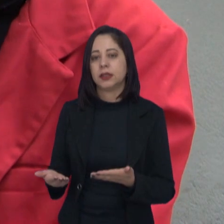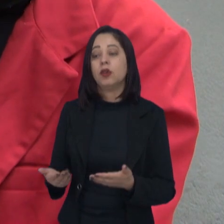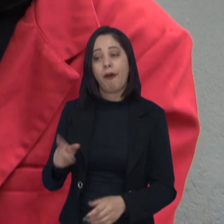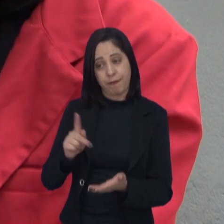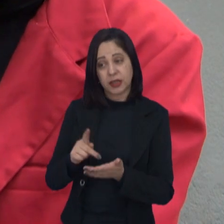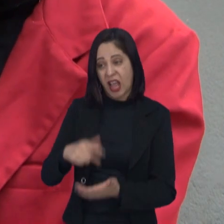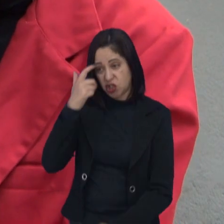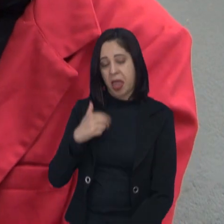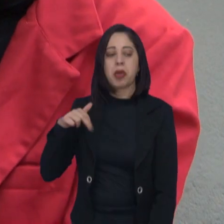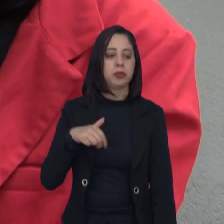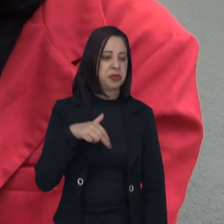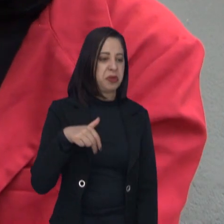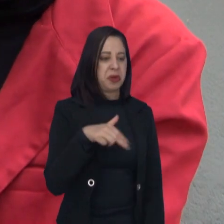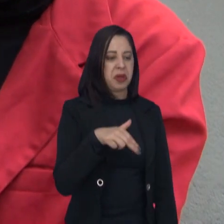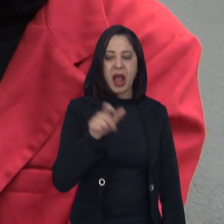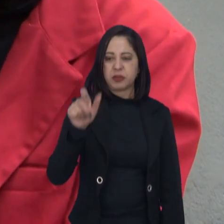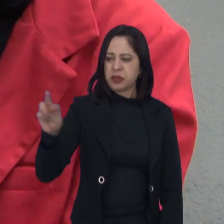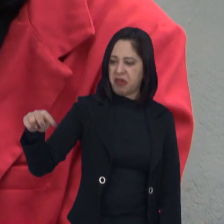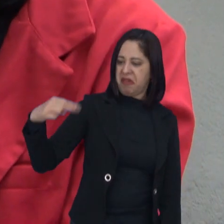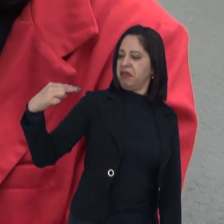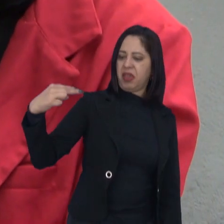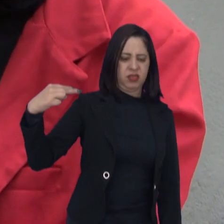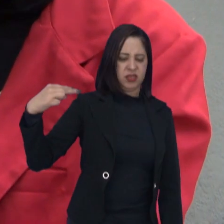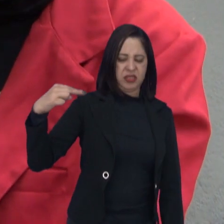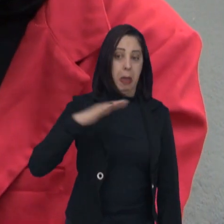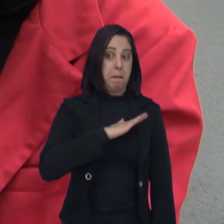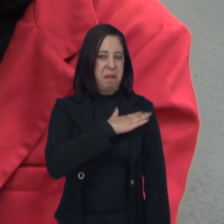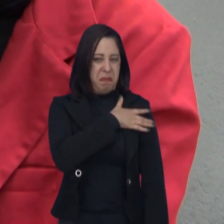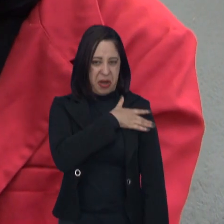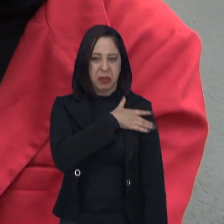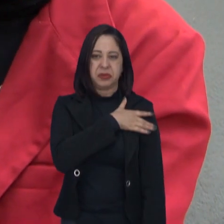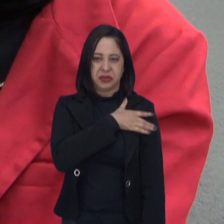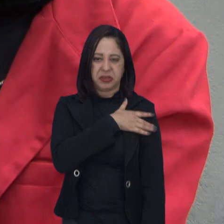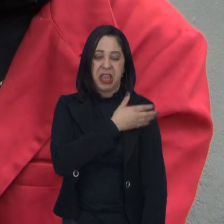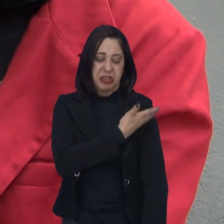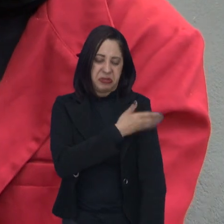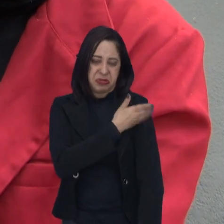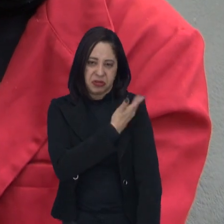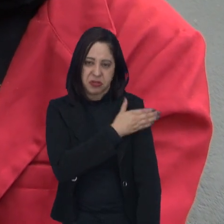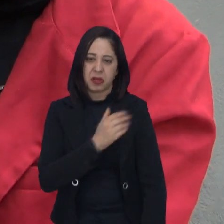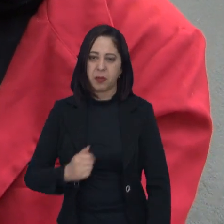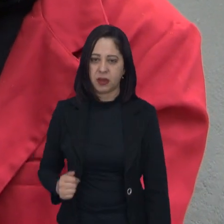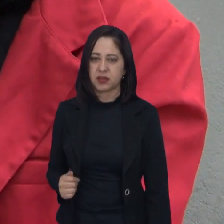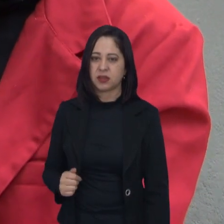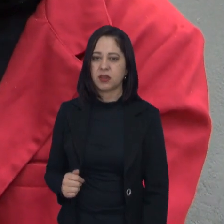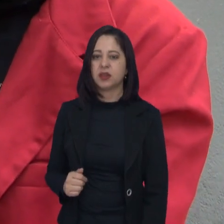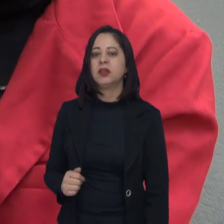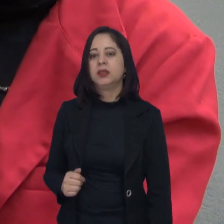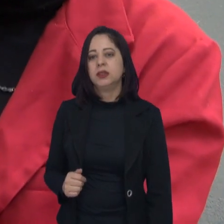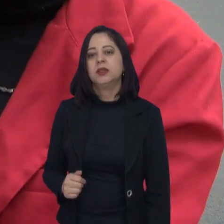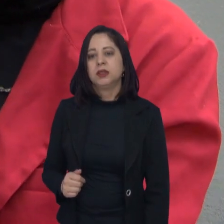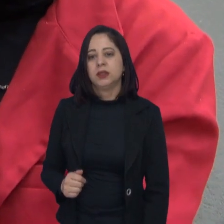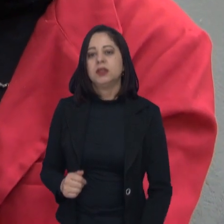rua existe isso, né? Que aí a gente enquadra como intolerância religiosa e discriminação. Então é isso,